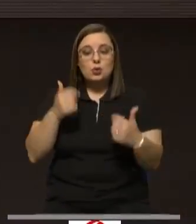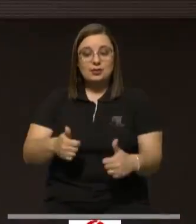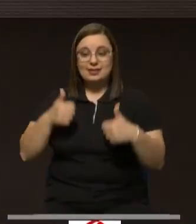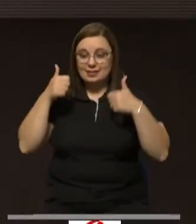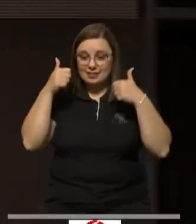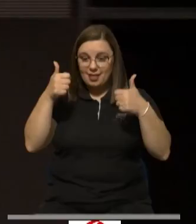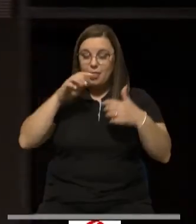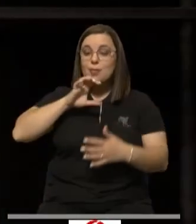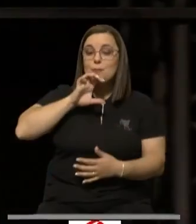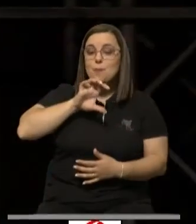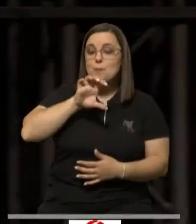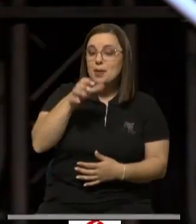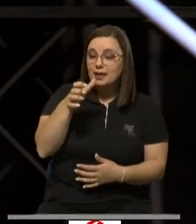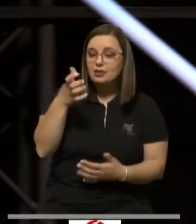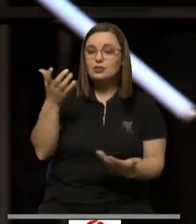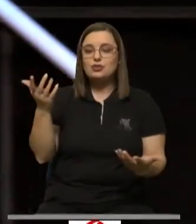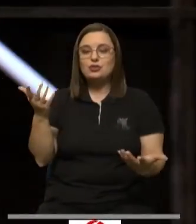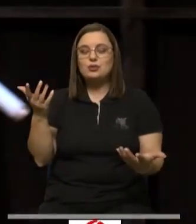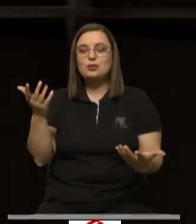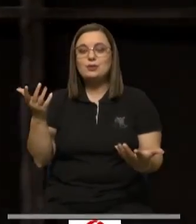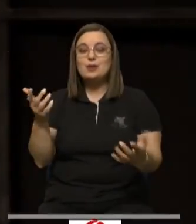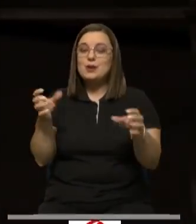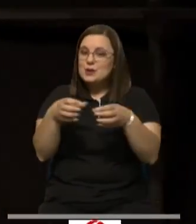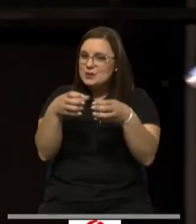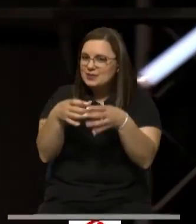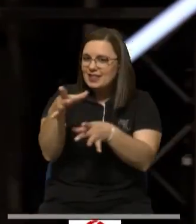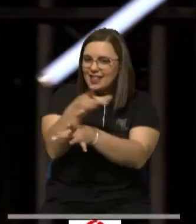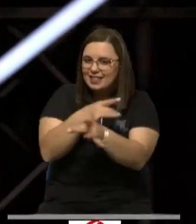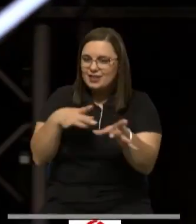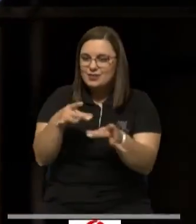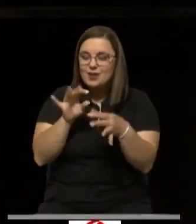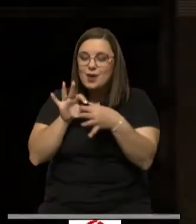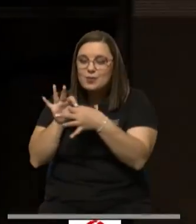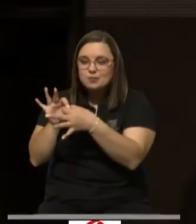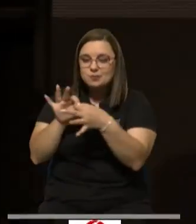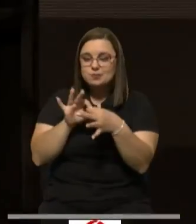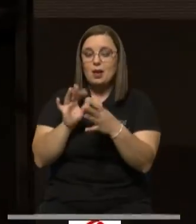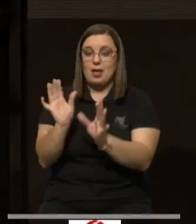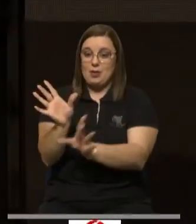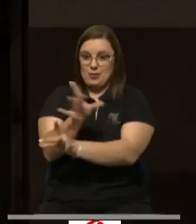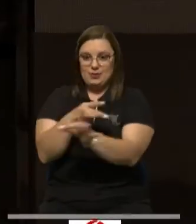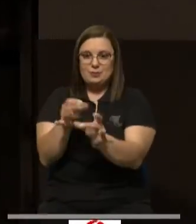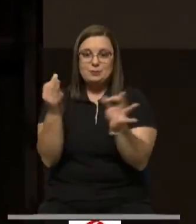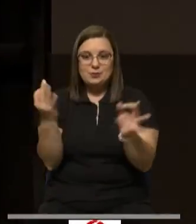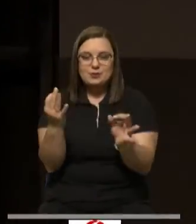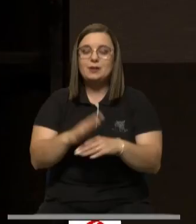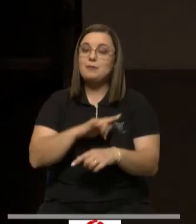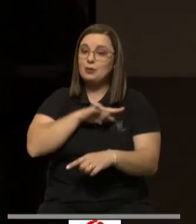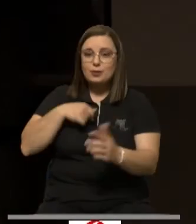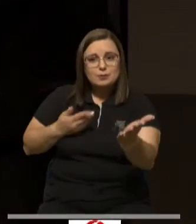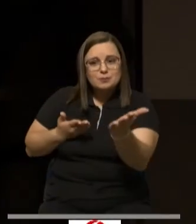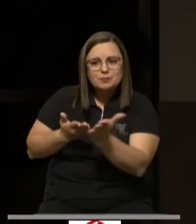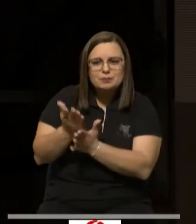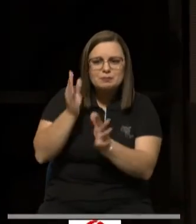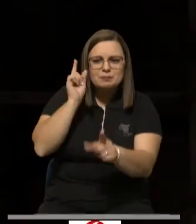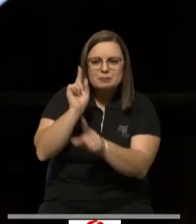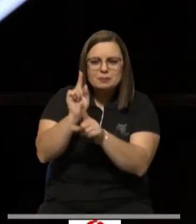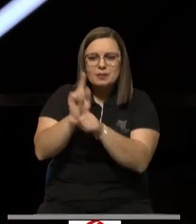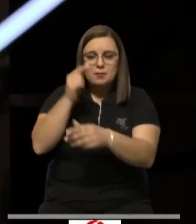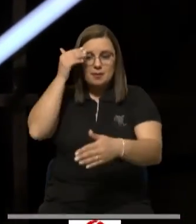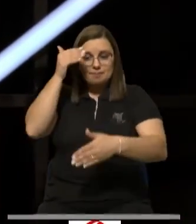cidade, num país, numa comunidade europeia, numa União Europeia. E é por aí que vamos continuar a